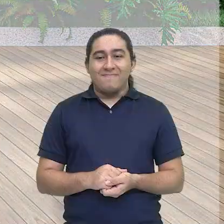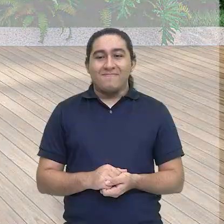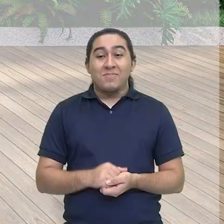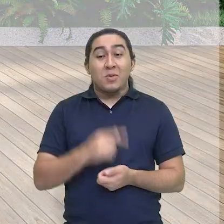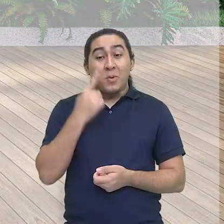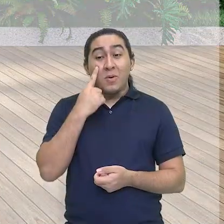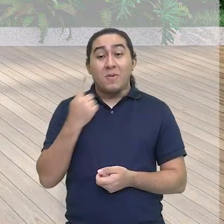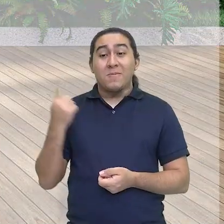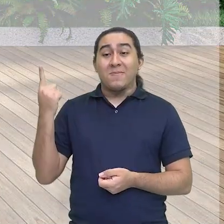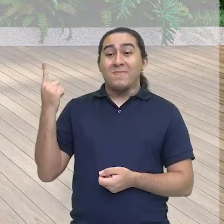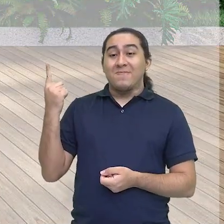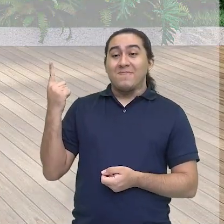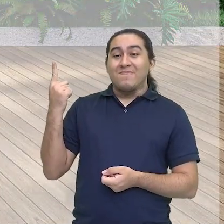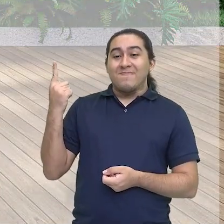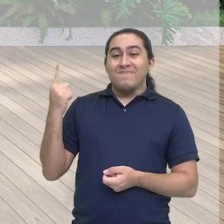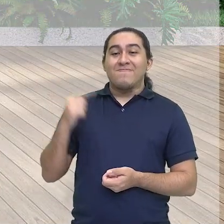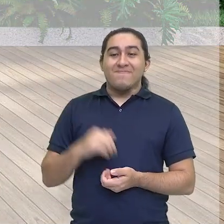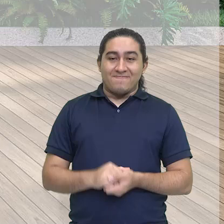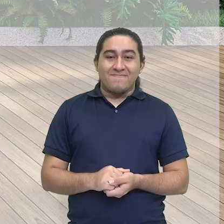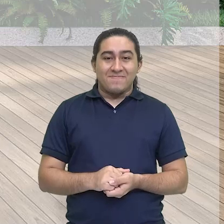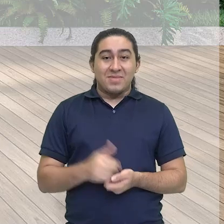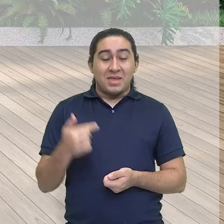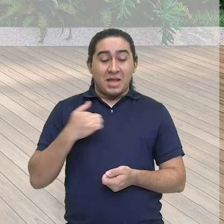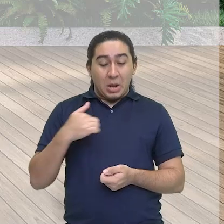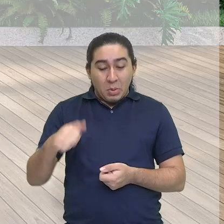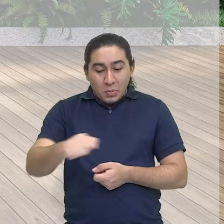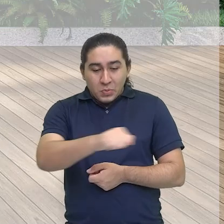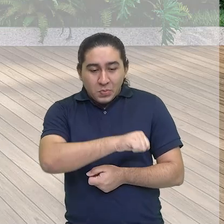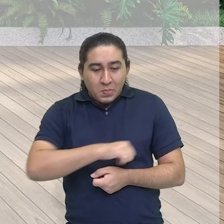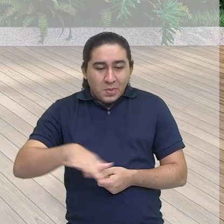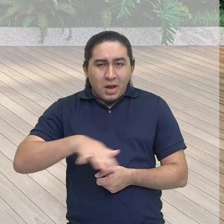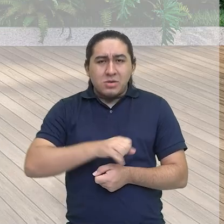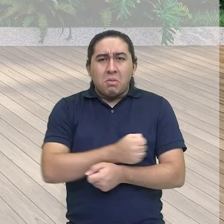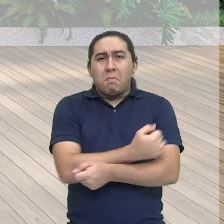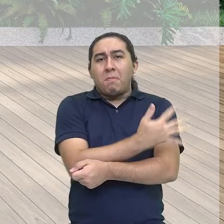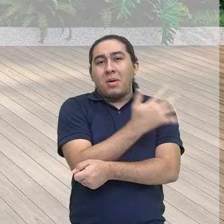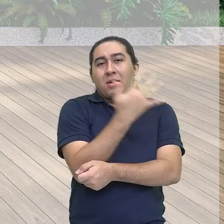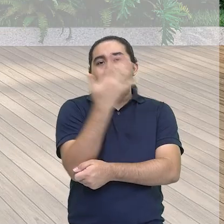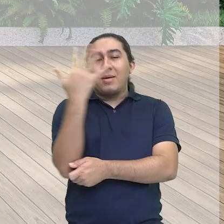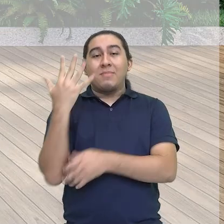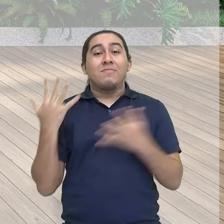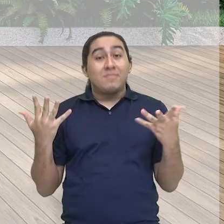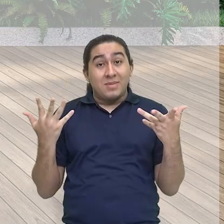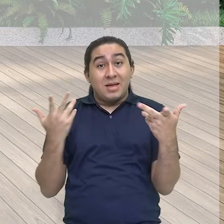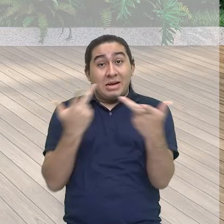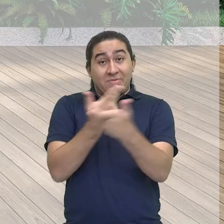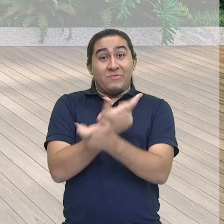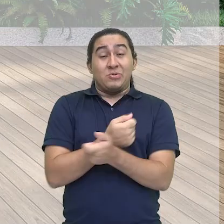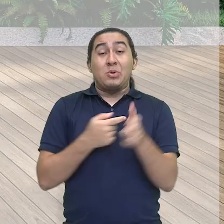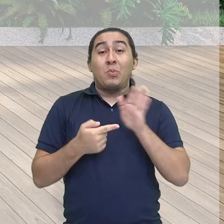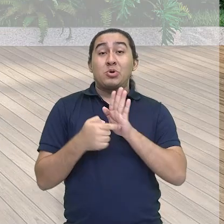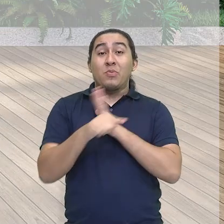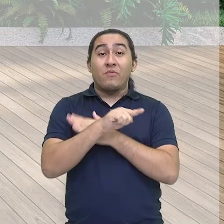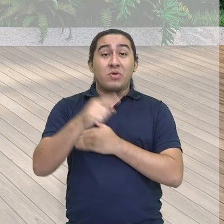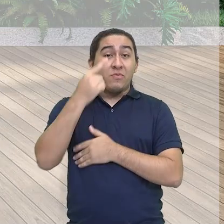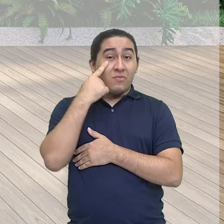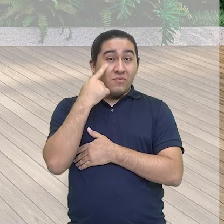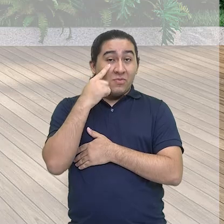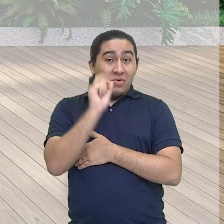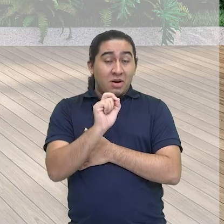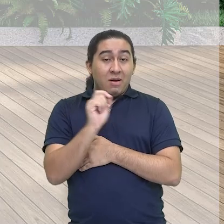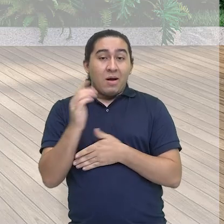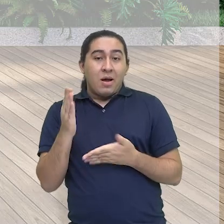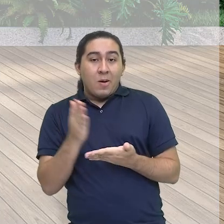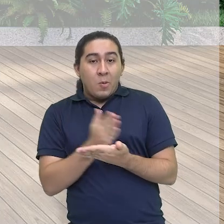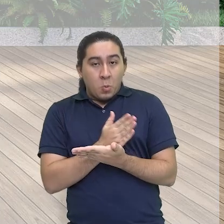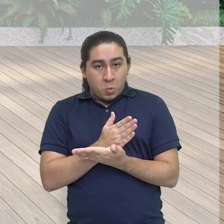Olha só, estou aqui, neste cenário maravilhoso para mostrar para vocês alguns